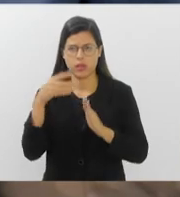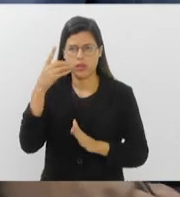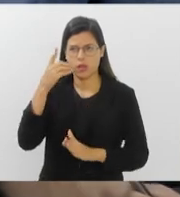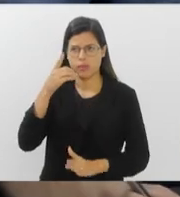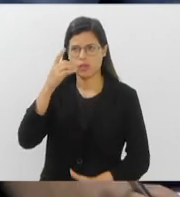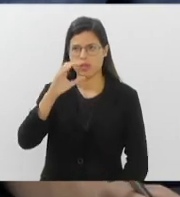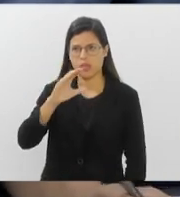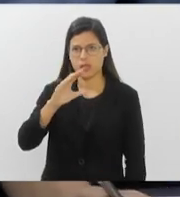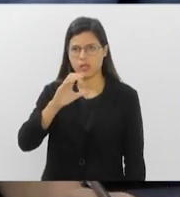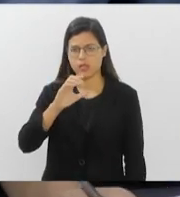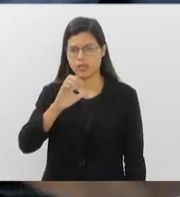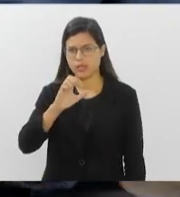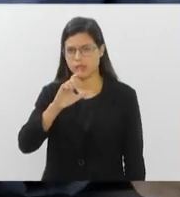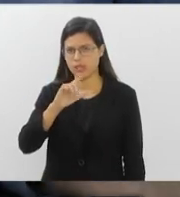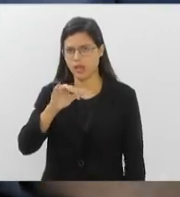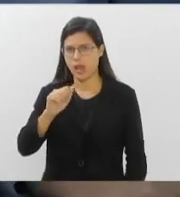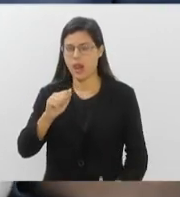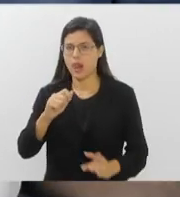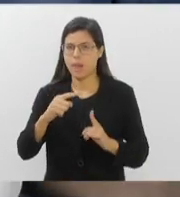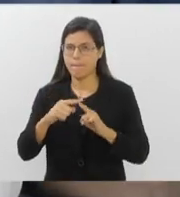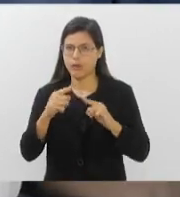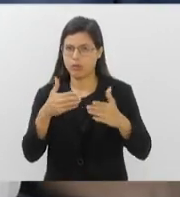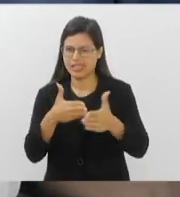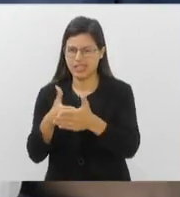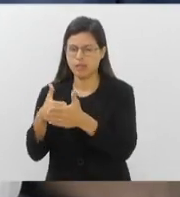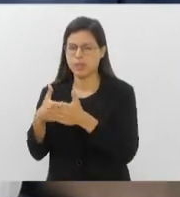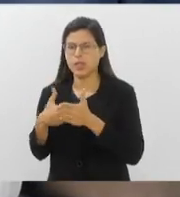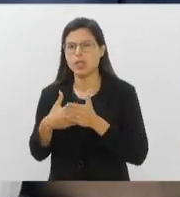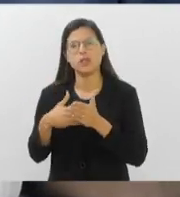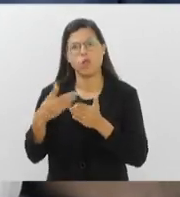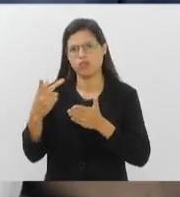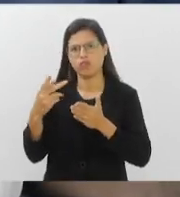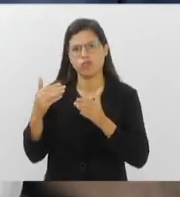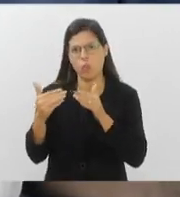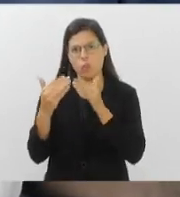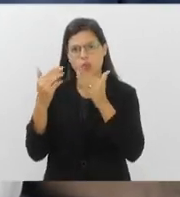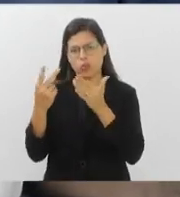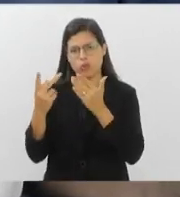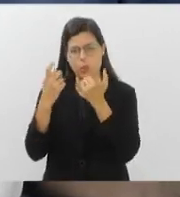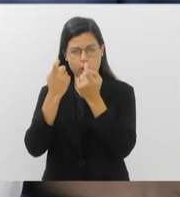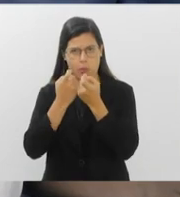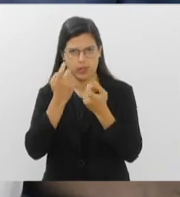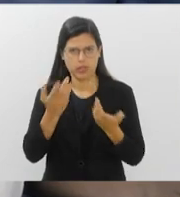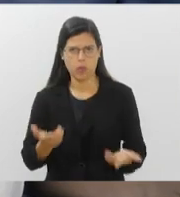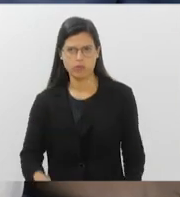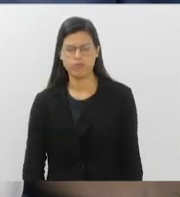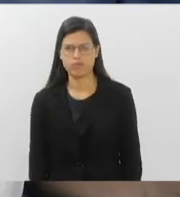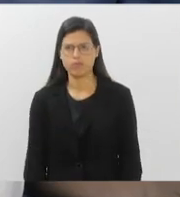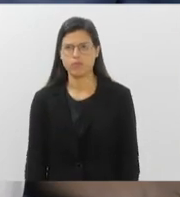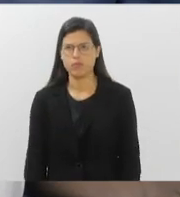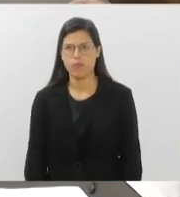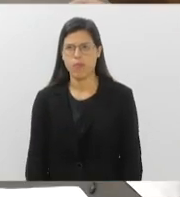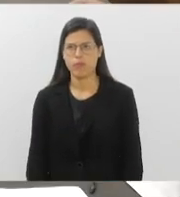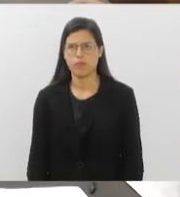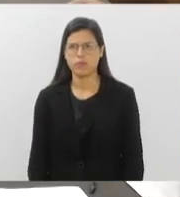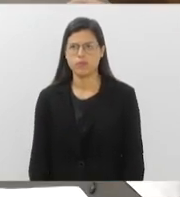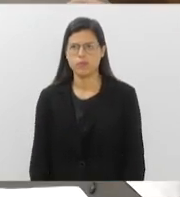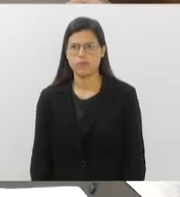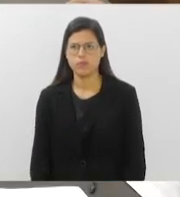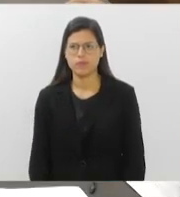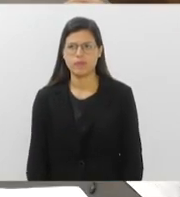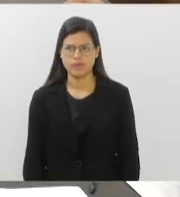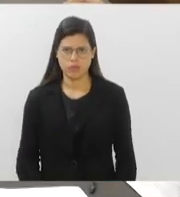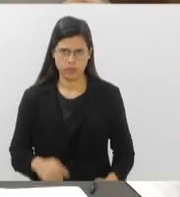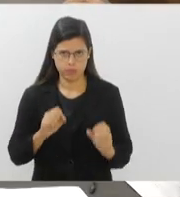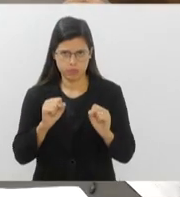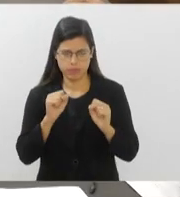Célia, mas com essa restrição, de acordo com a sua preocupação. O Filipinho e Vossa Excelência Vossa Excelência